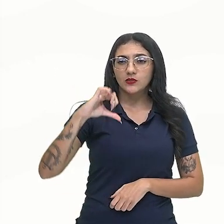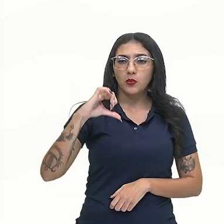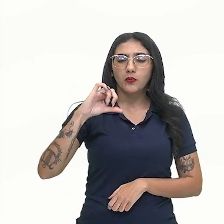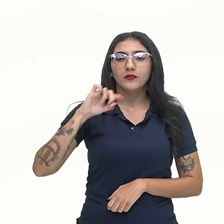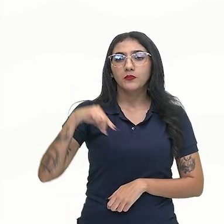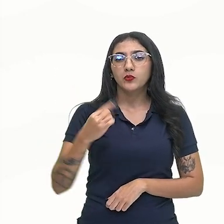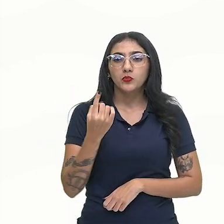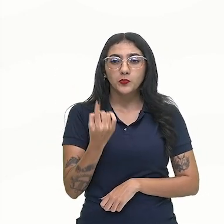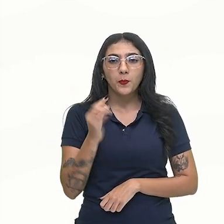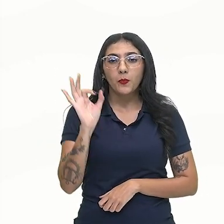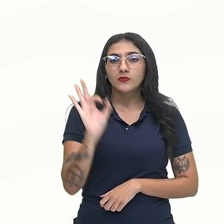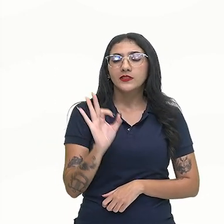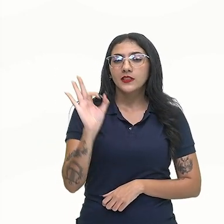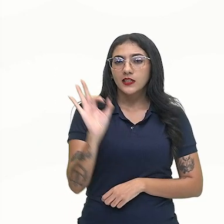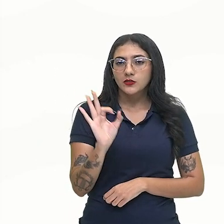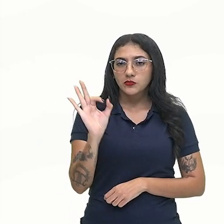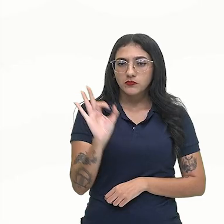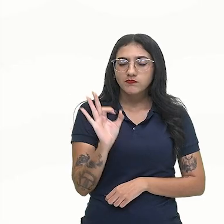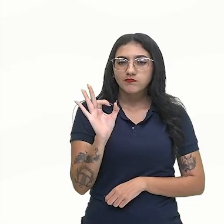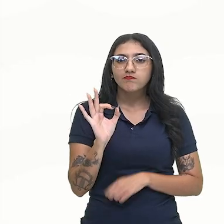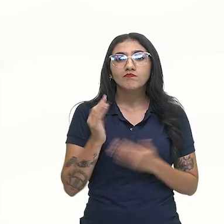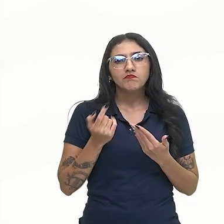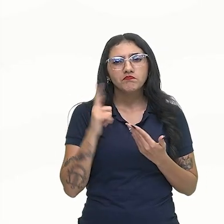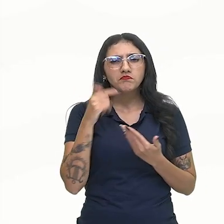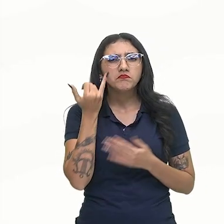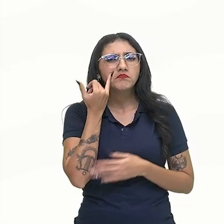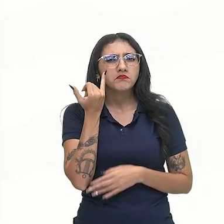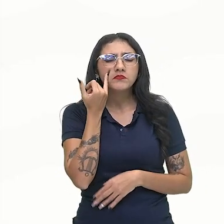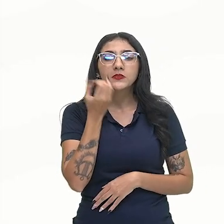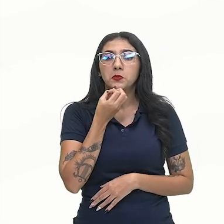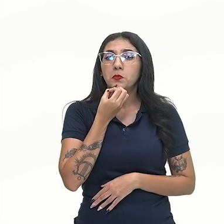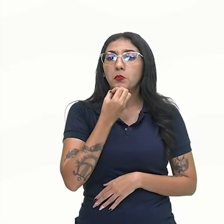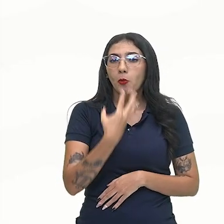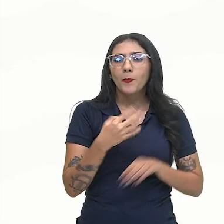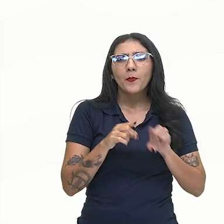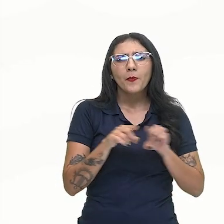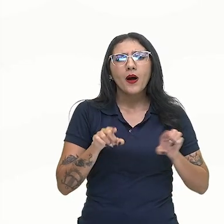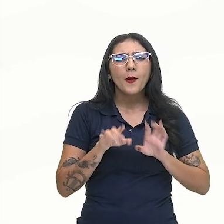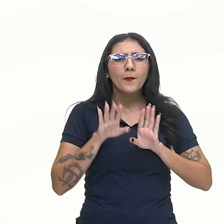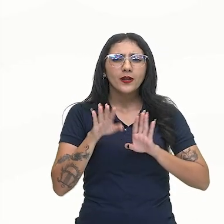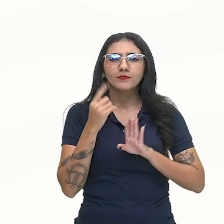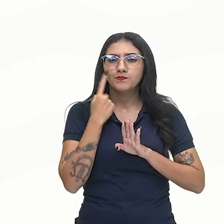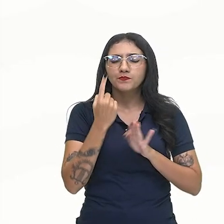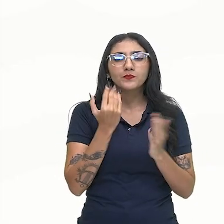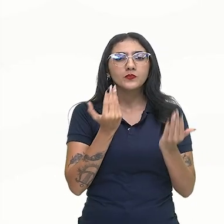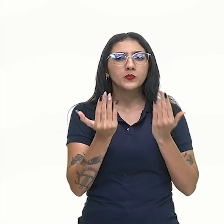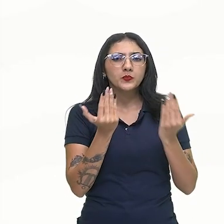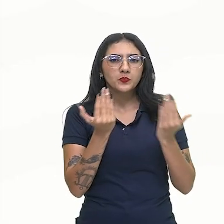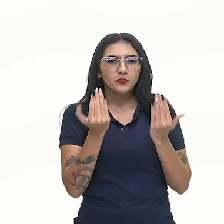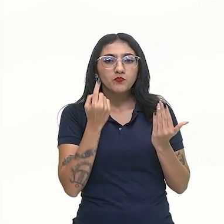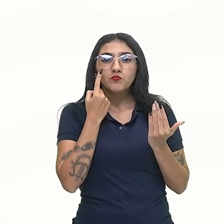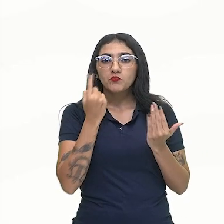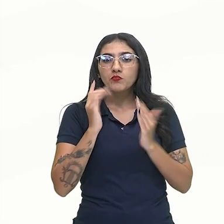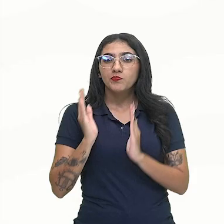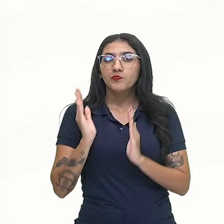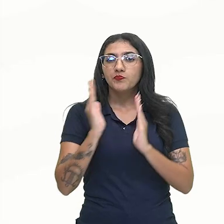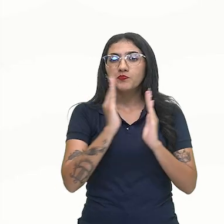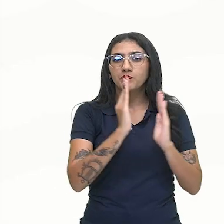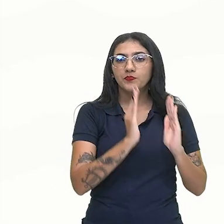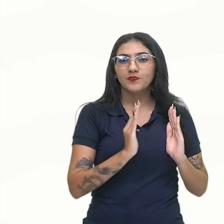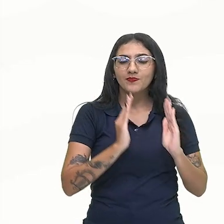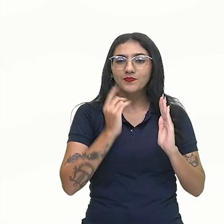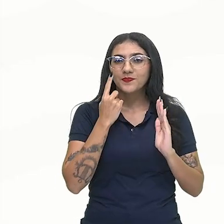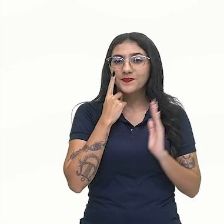89,1% é o índice bom. Mas se eu comparar com a faixa de 6 a 14 anos,